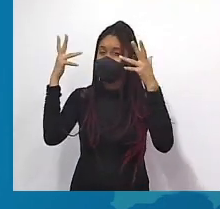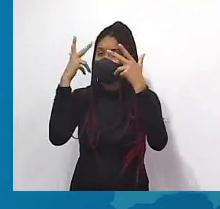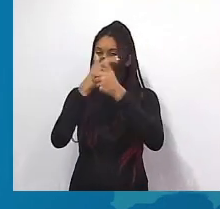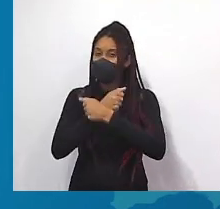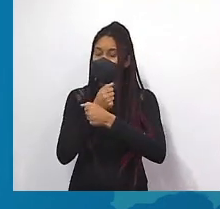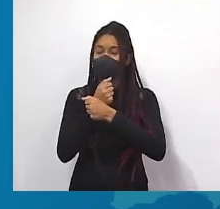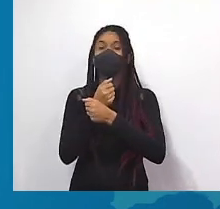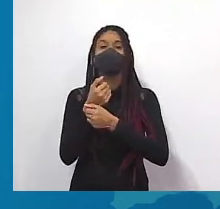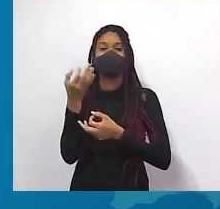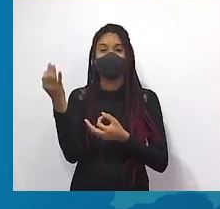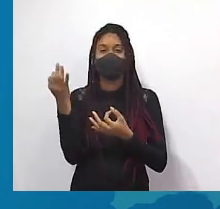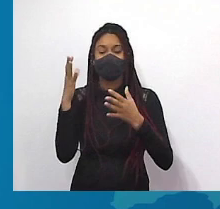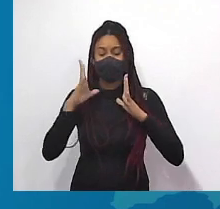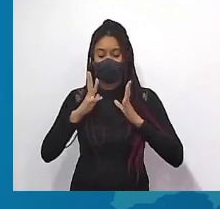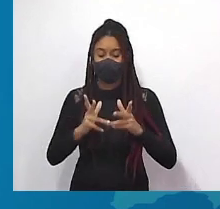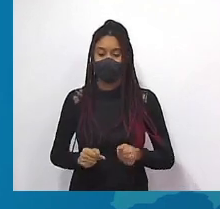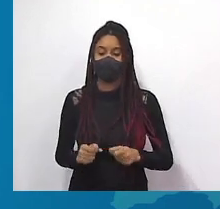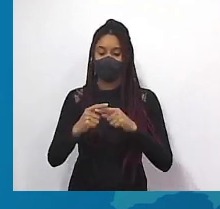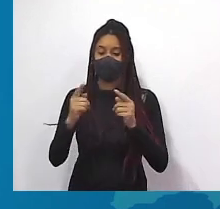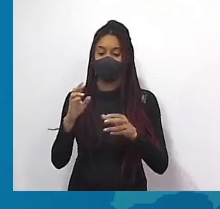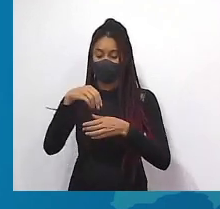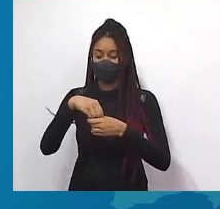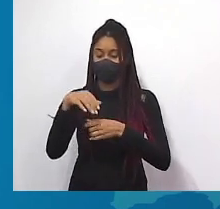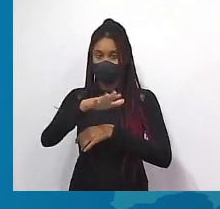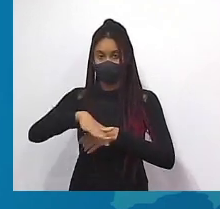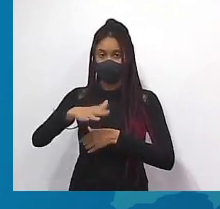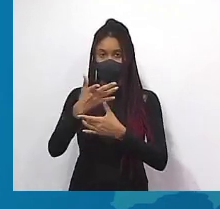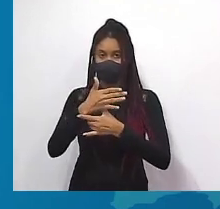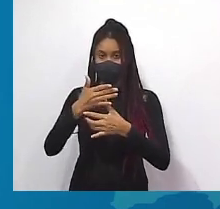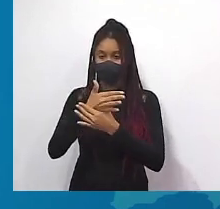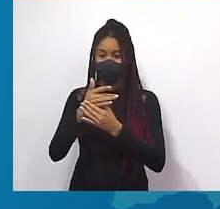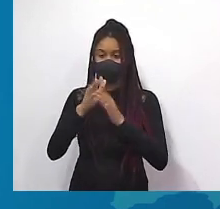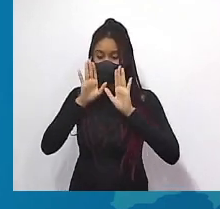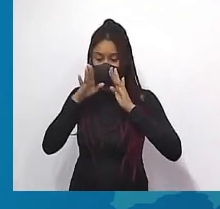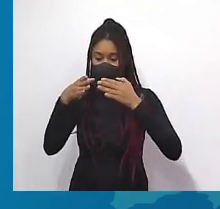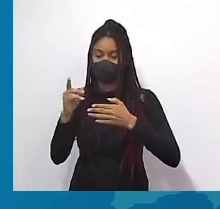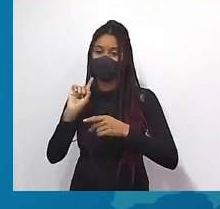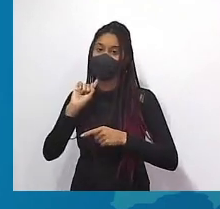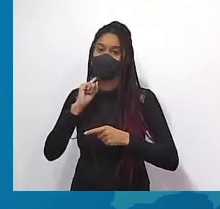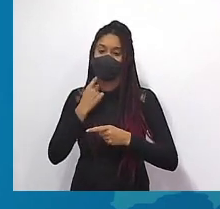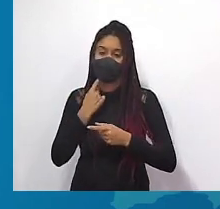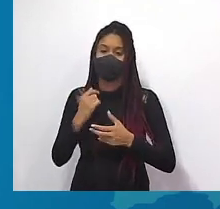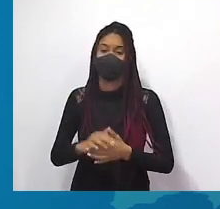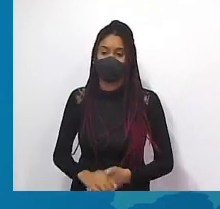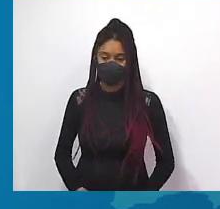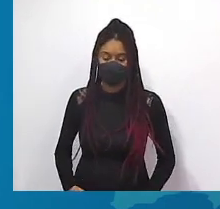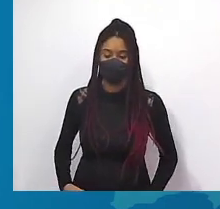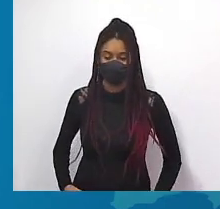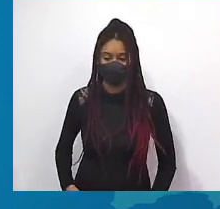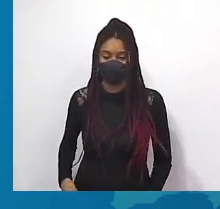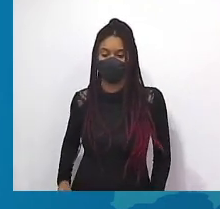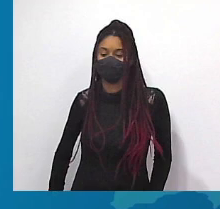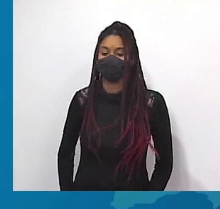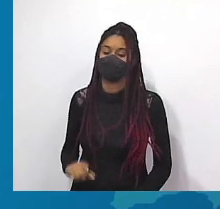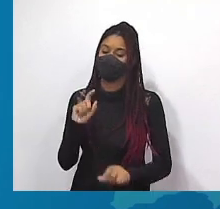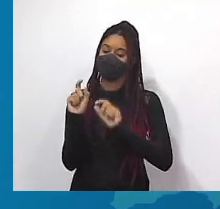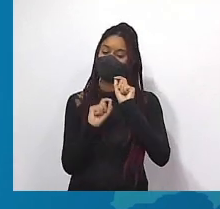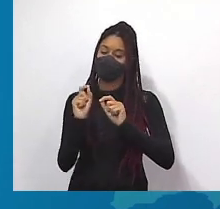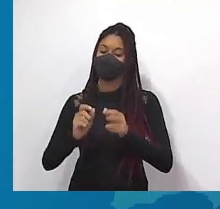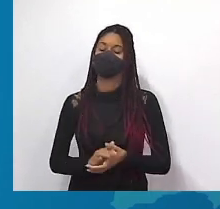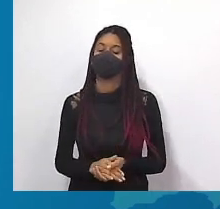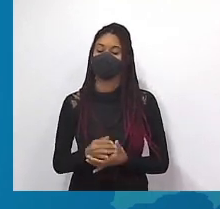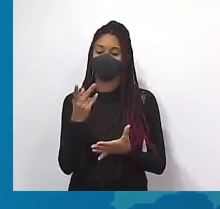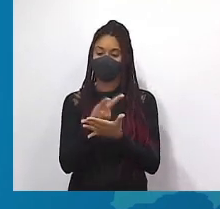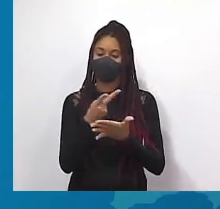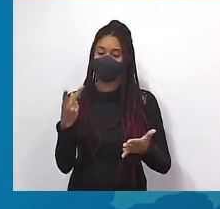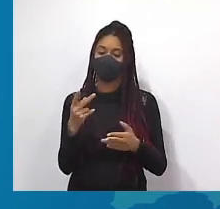mas dentro da cidade, ó, a poluição está ali concentrada, fixa, né? Então, esta poluição é justamente, né,